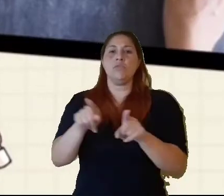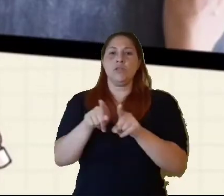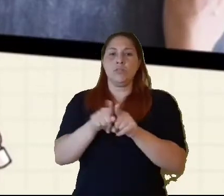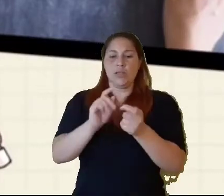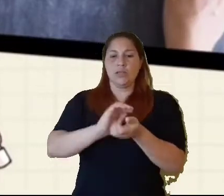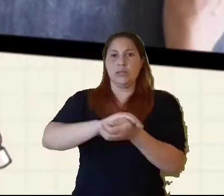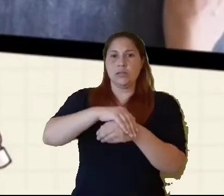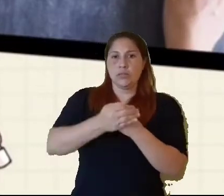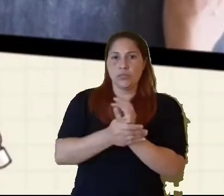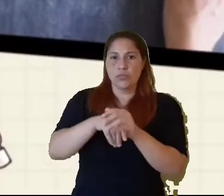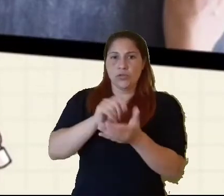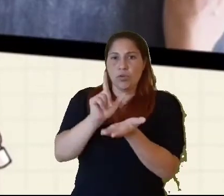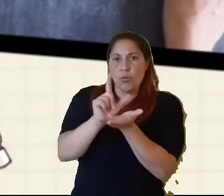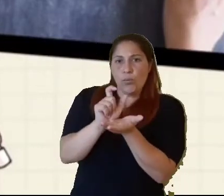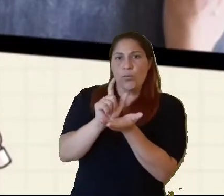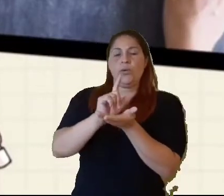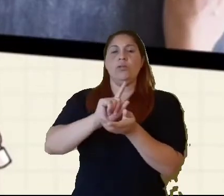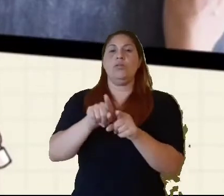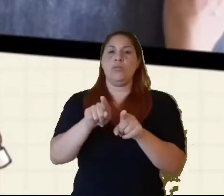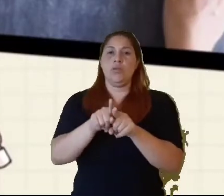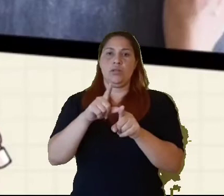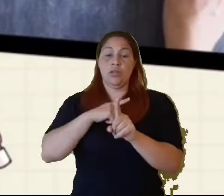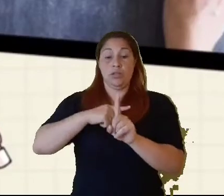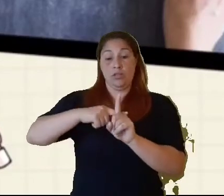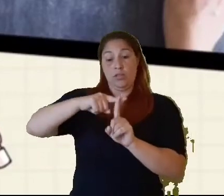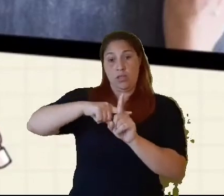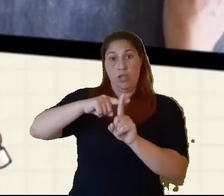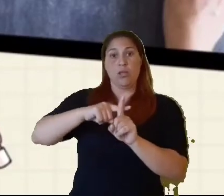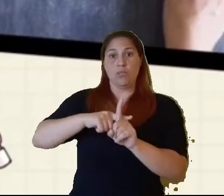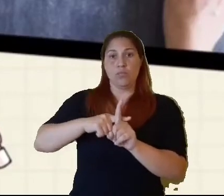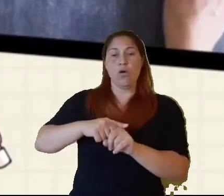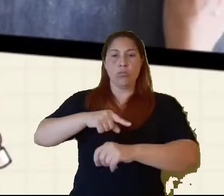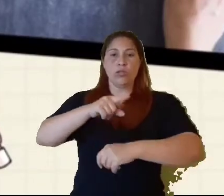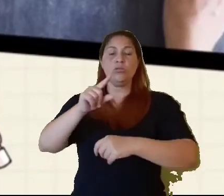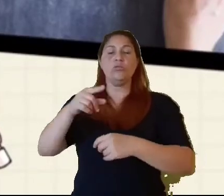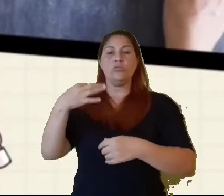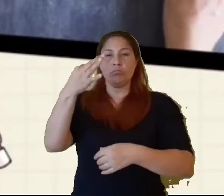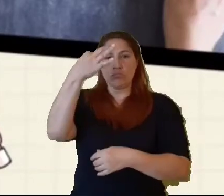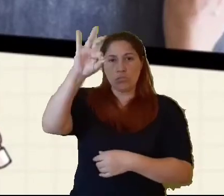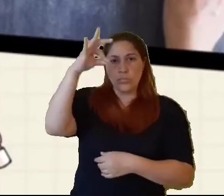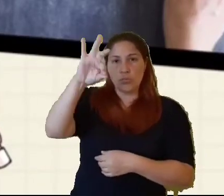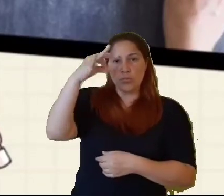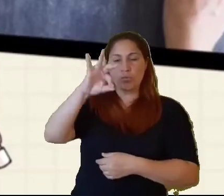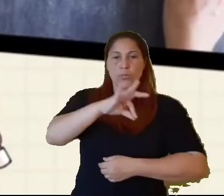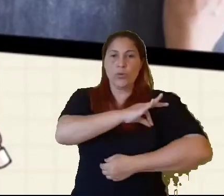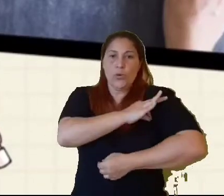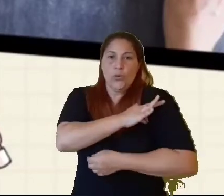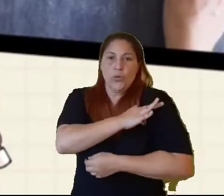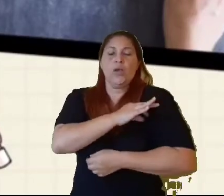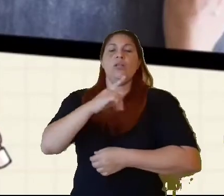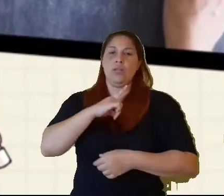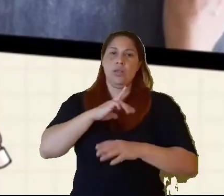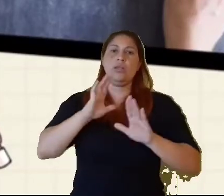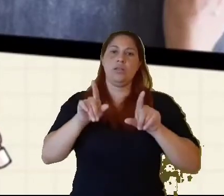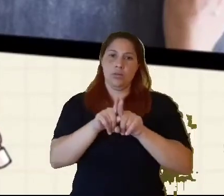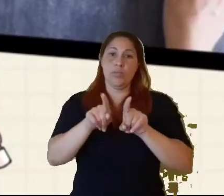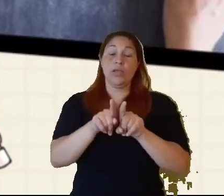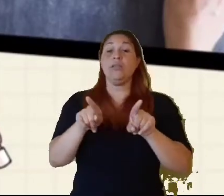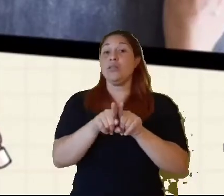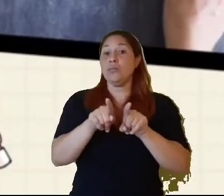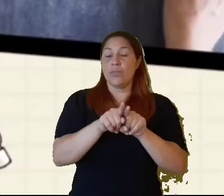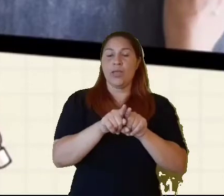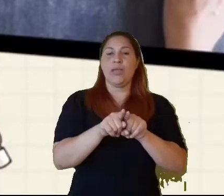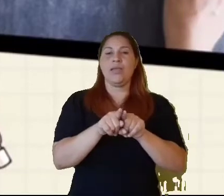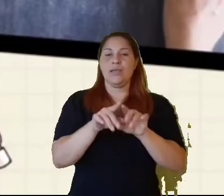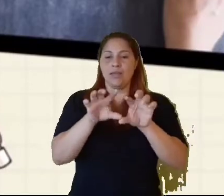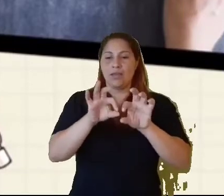da escola. Termômetro nós já temos, os organizadores de fluxo são aqueles cavaletes com aquelas correntes plásticas